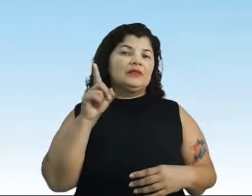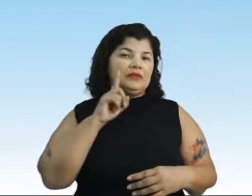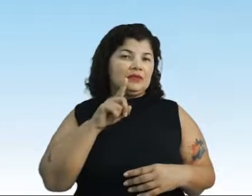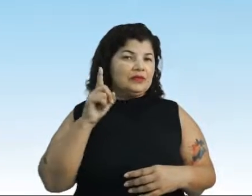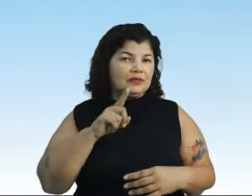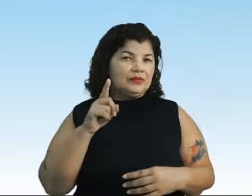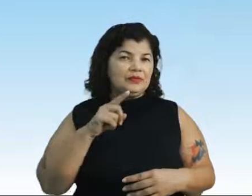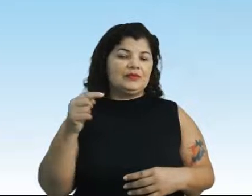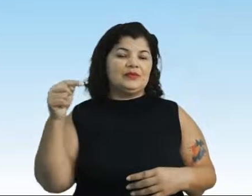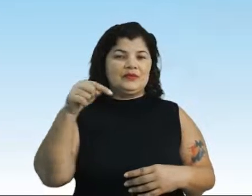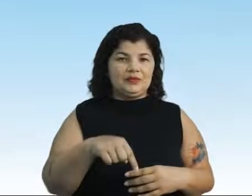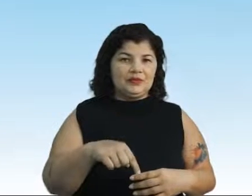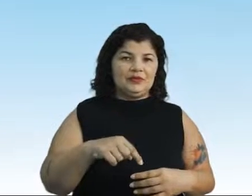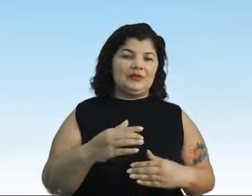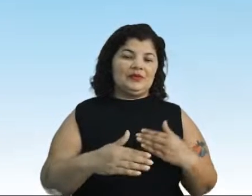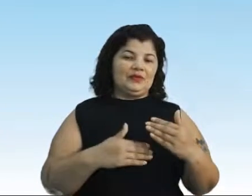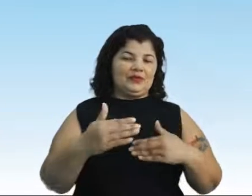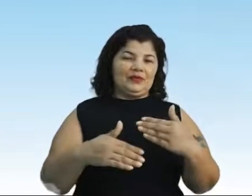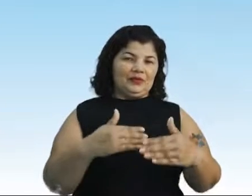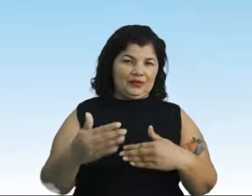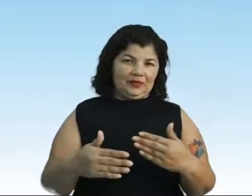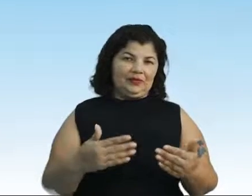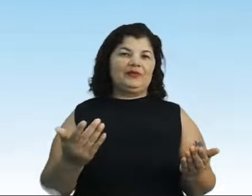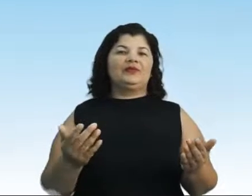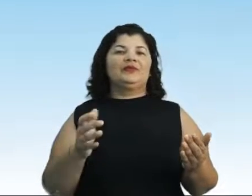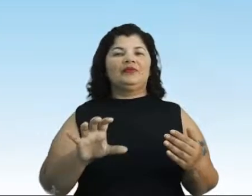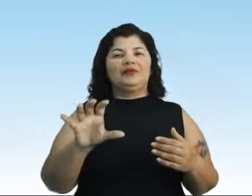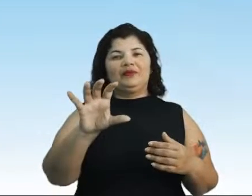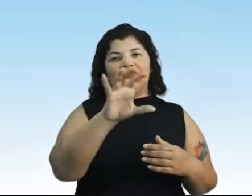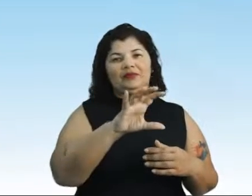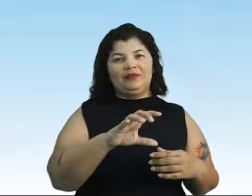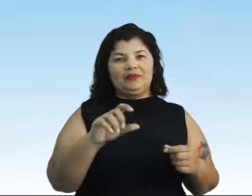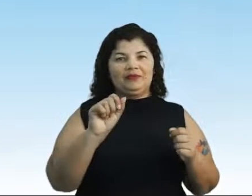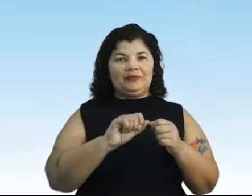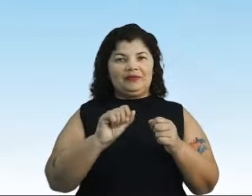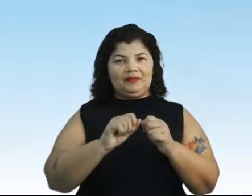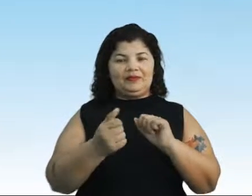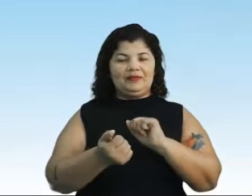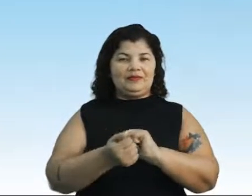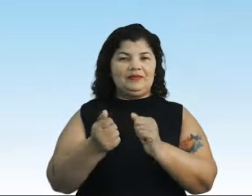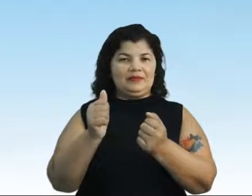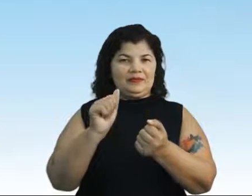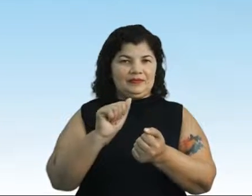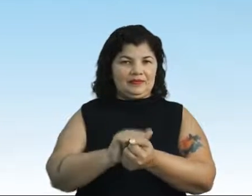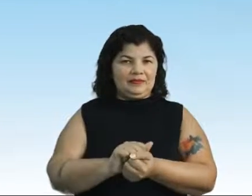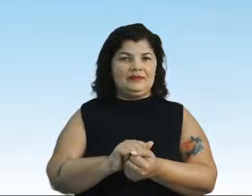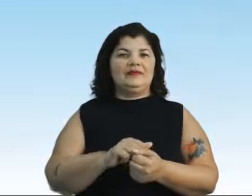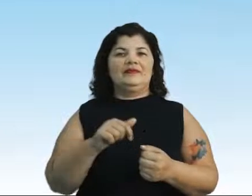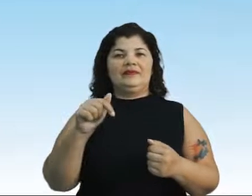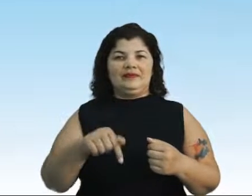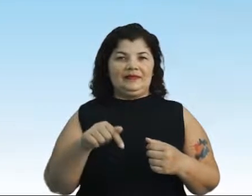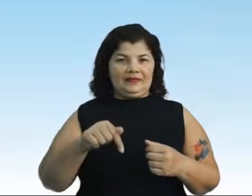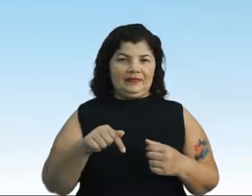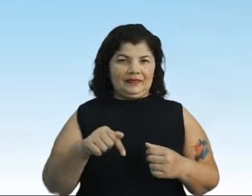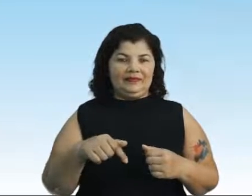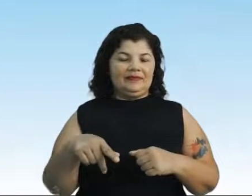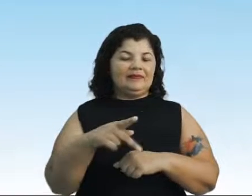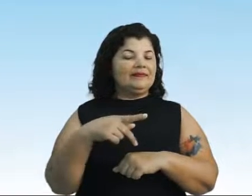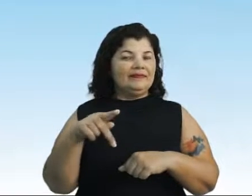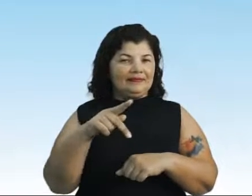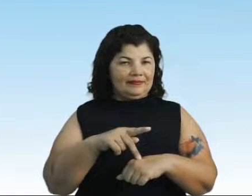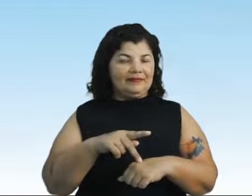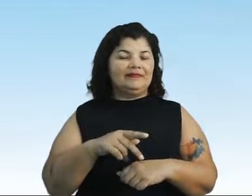Unidos, veio atravessando o continente e foi fazendo a sua adaptação aqui no nosso